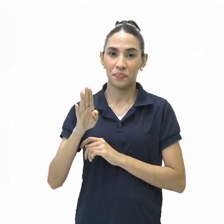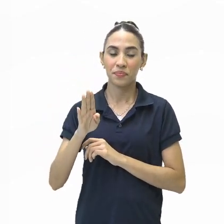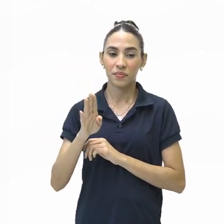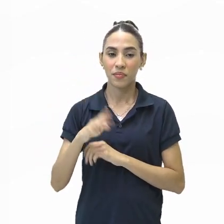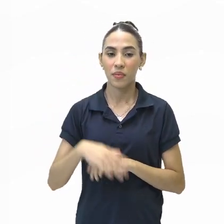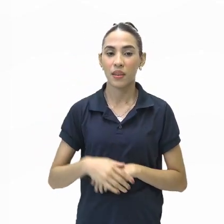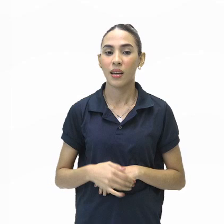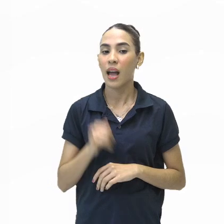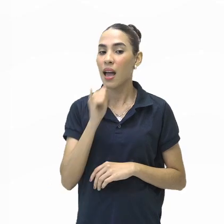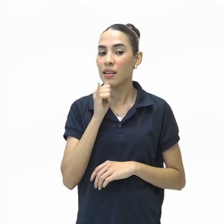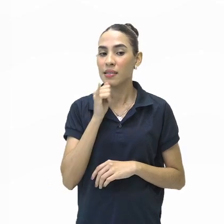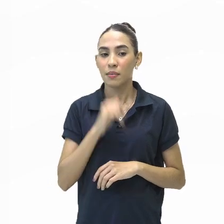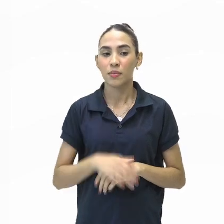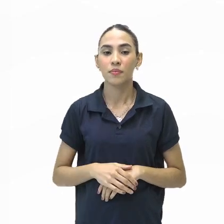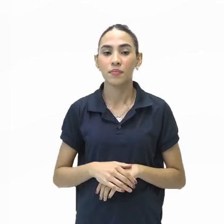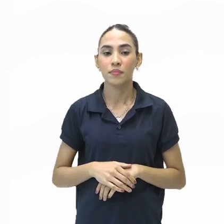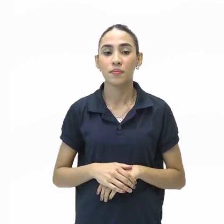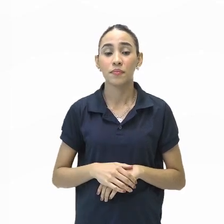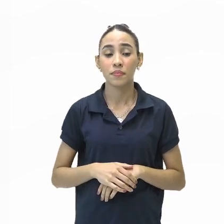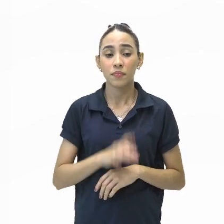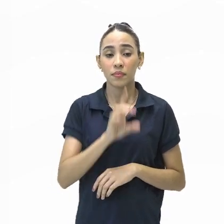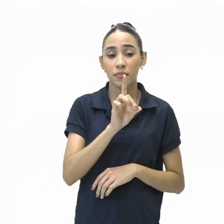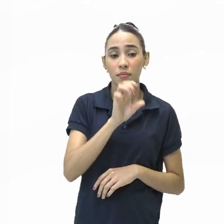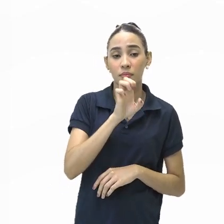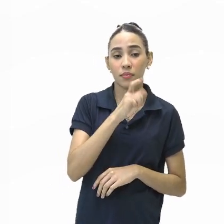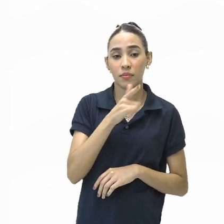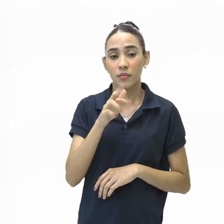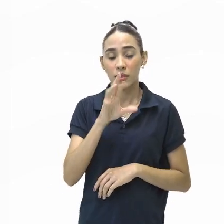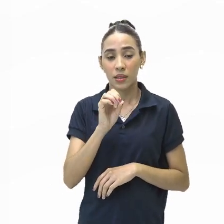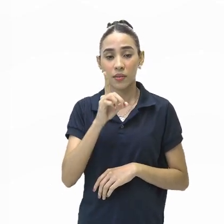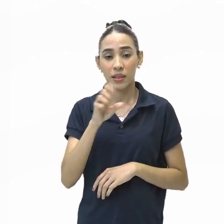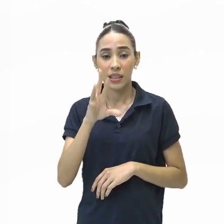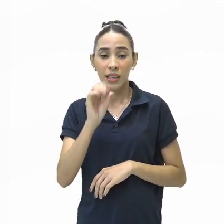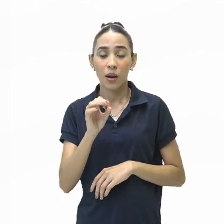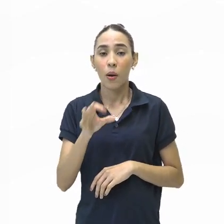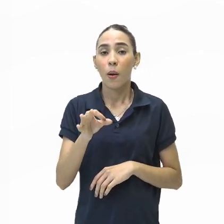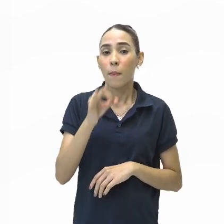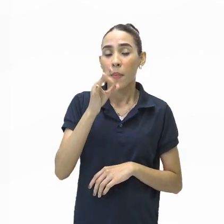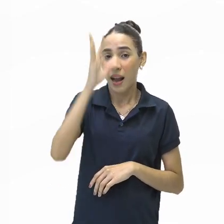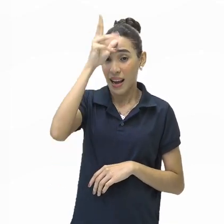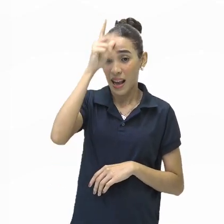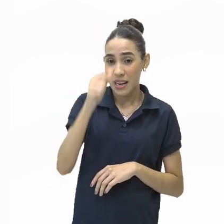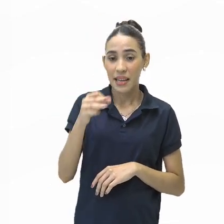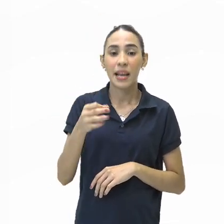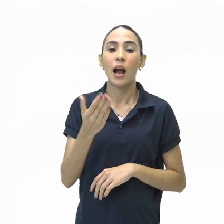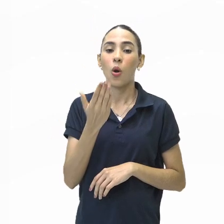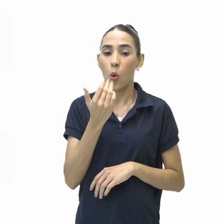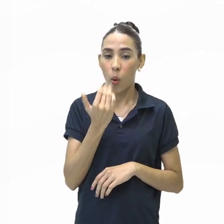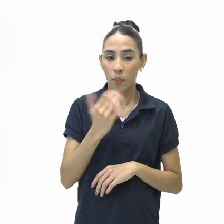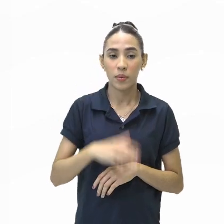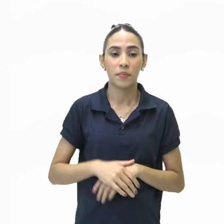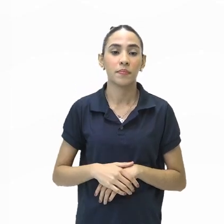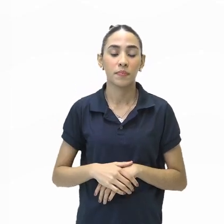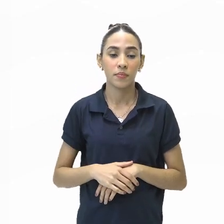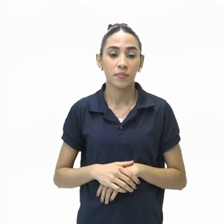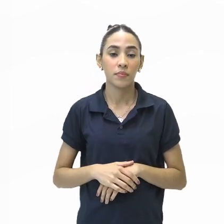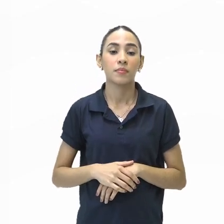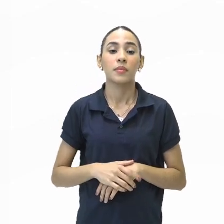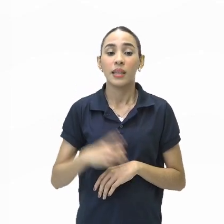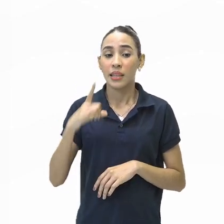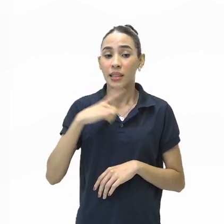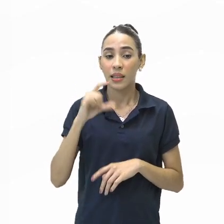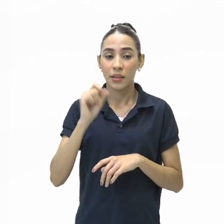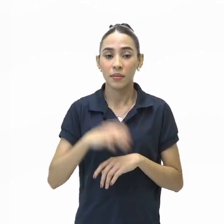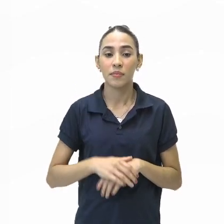Vejam só o ditado, né? De grão em grão, a galinha enche o papo. Esse é o nosso ditado popular. E aí criou-se uma